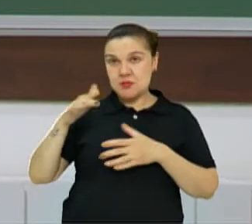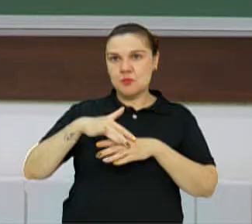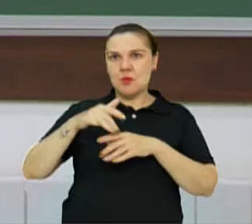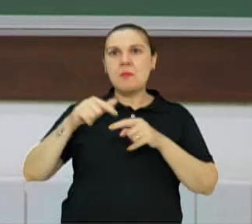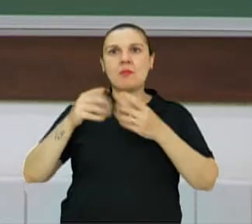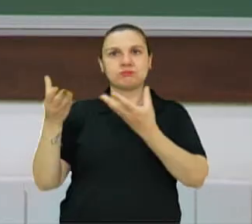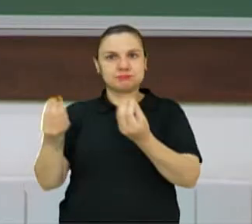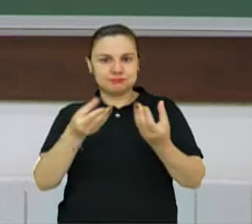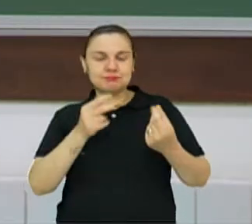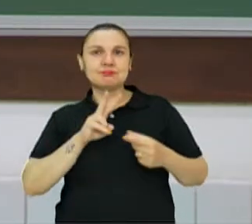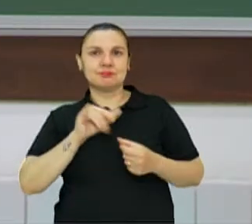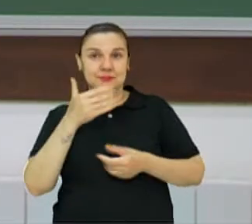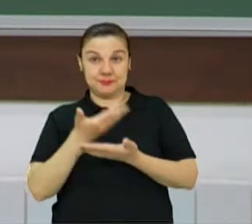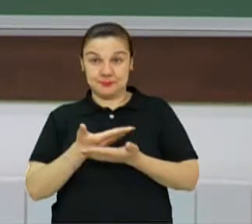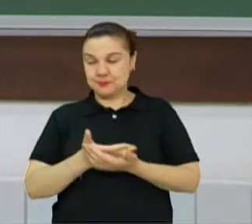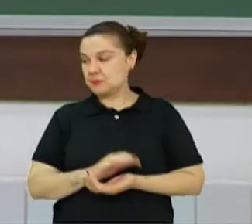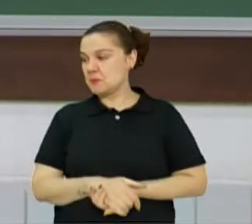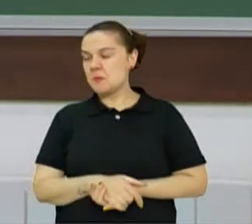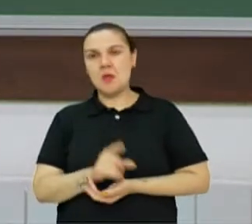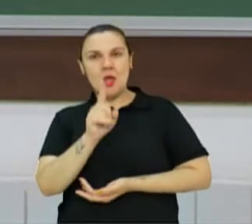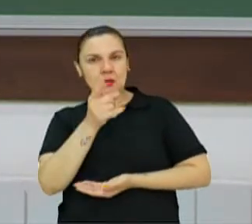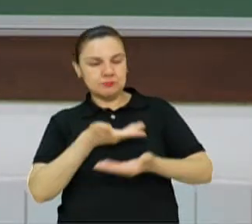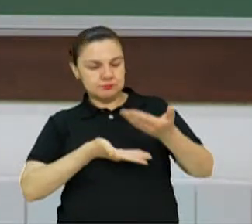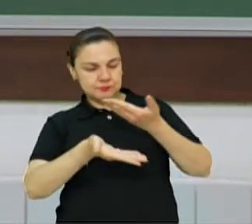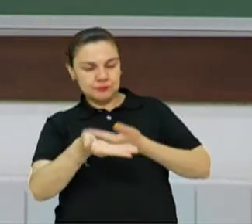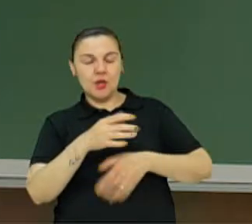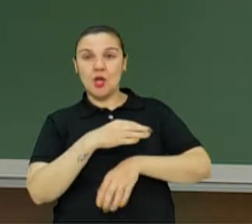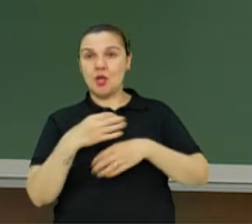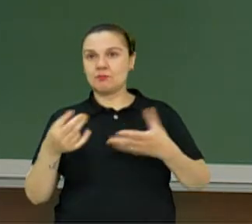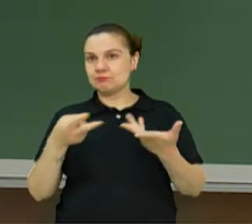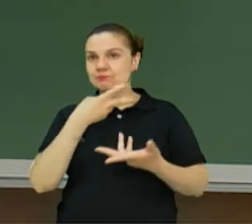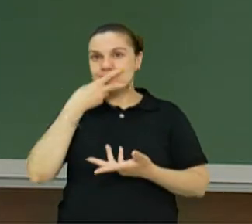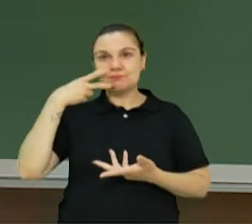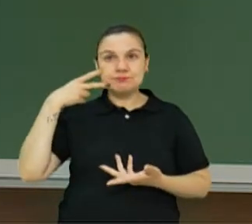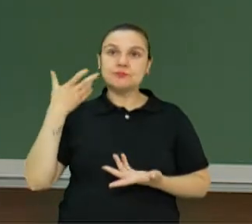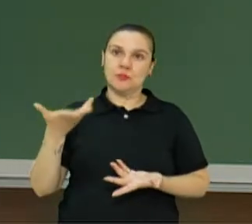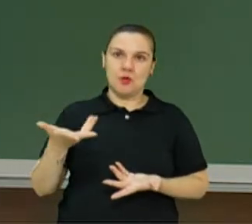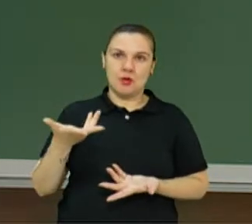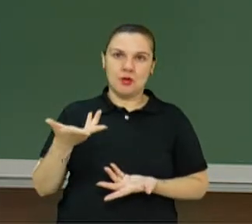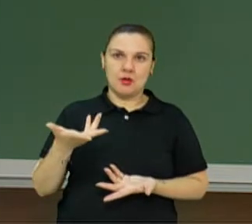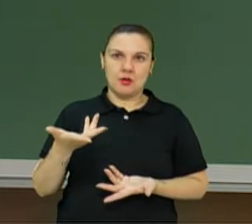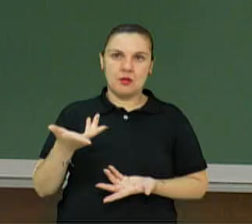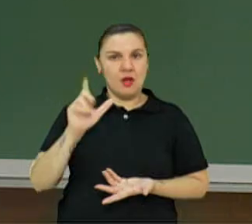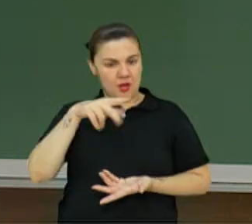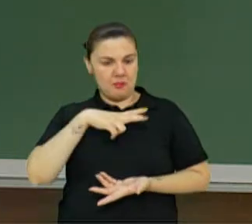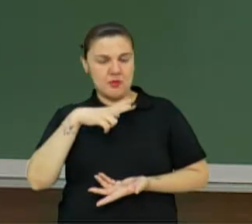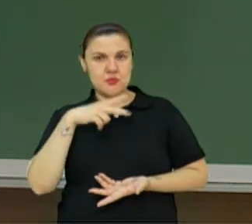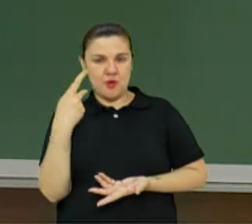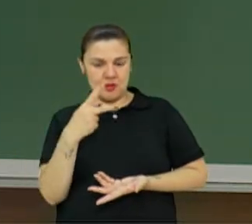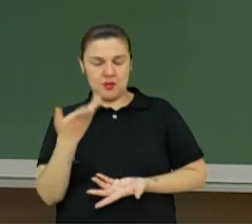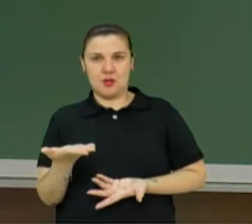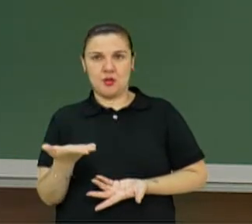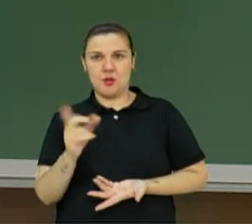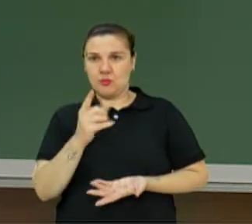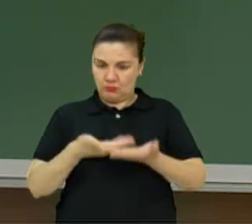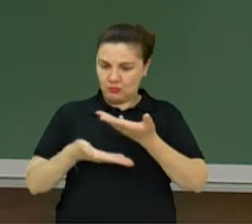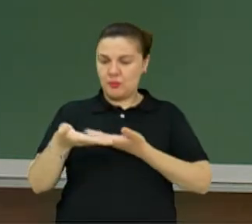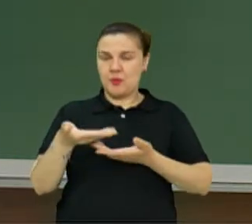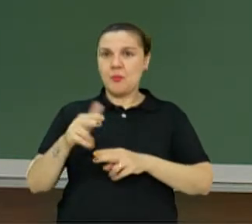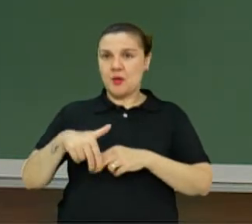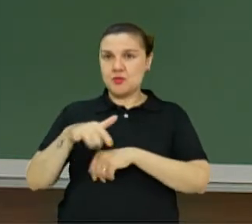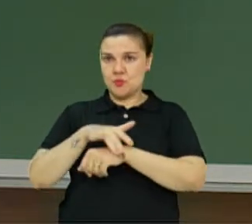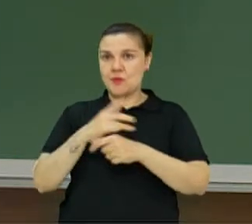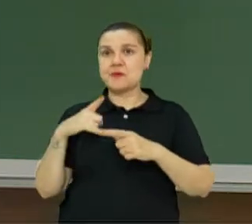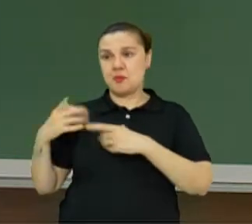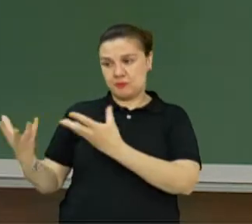que a gente ainda vai estudar. Não compartilhar roupas íntimas. Roupa íntima não se compartilha, né? Por essas doenças e